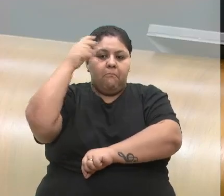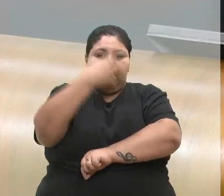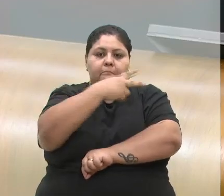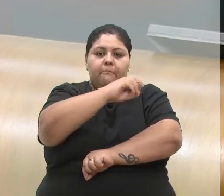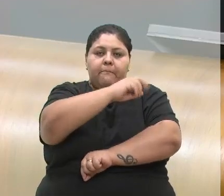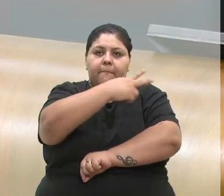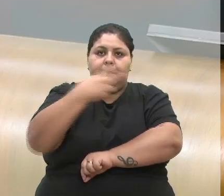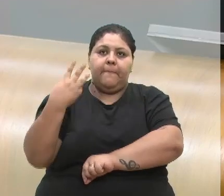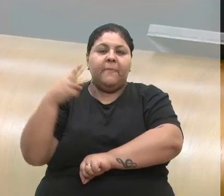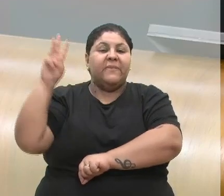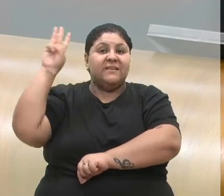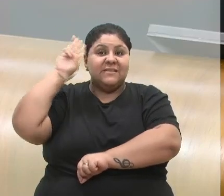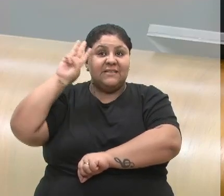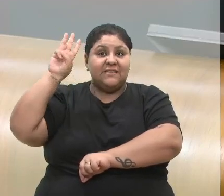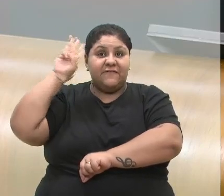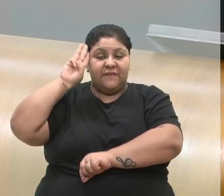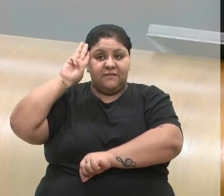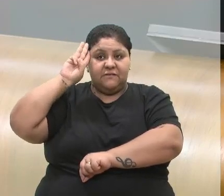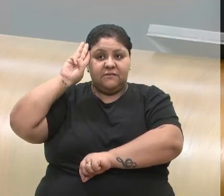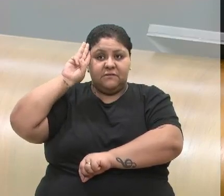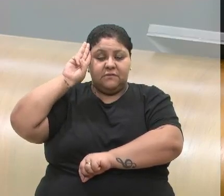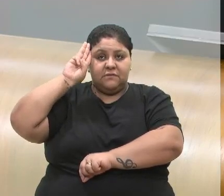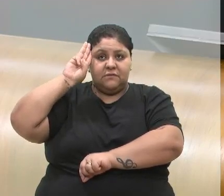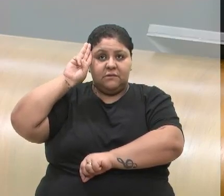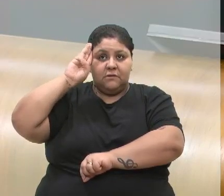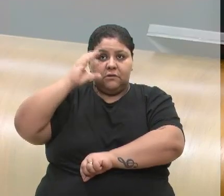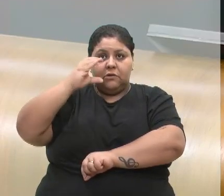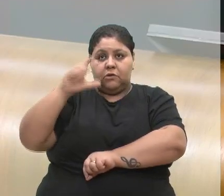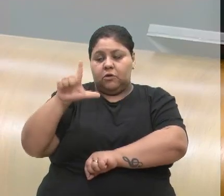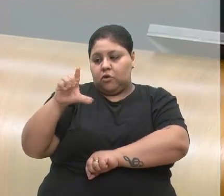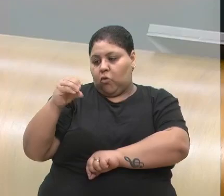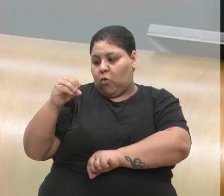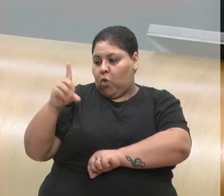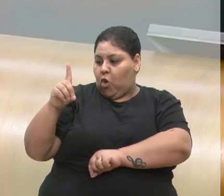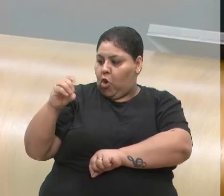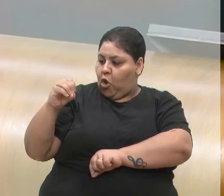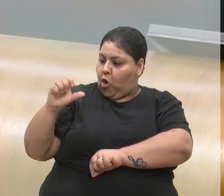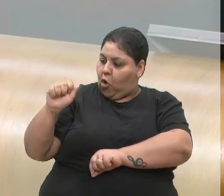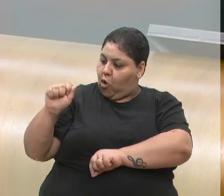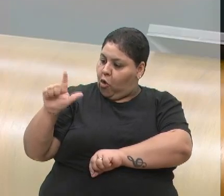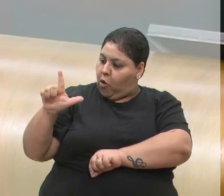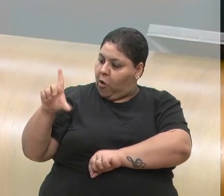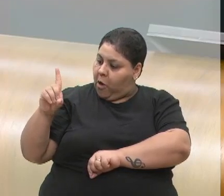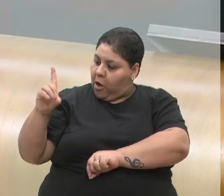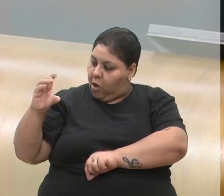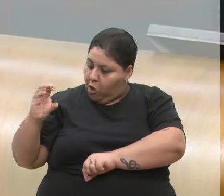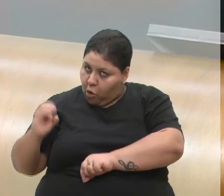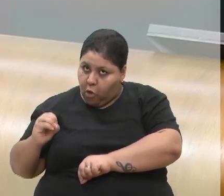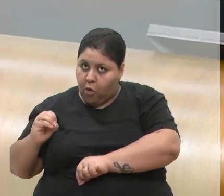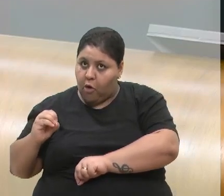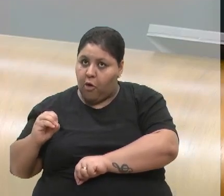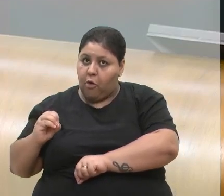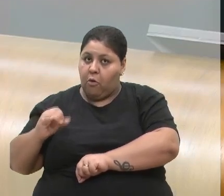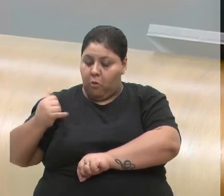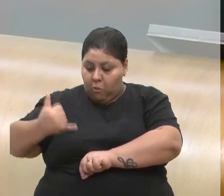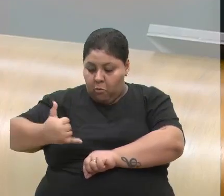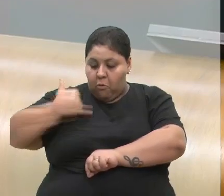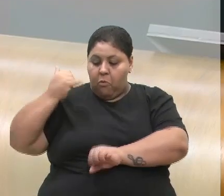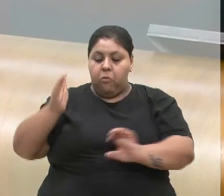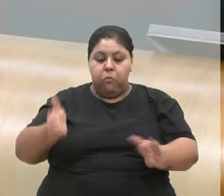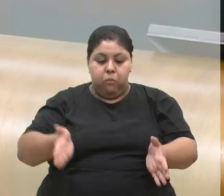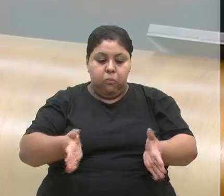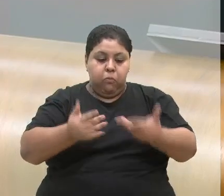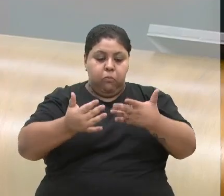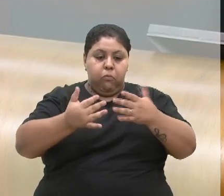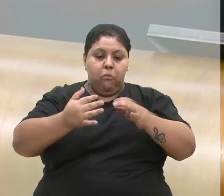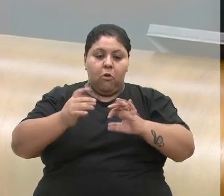2024, terça-feira, para o senhor Clodoaldo Jorge, festeiro de honra da Festa do Divino